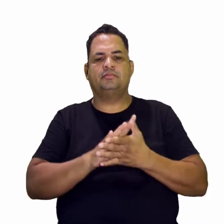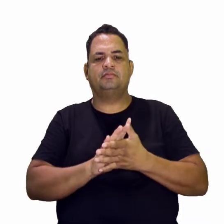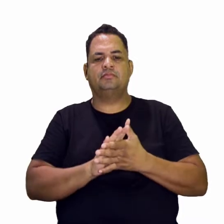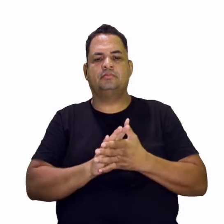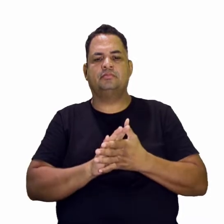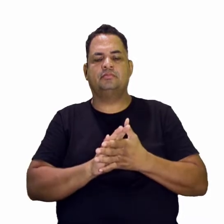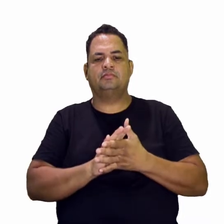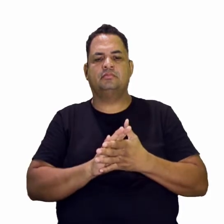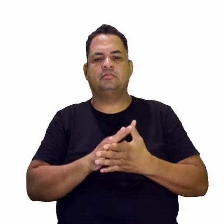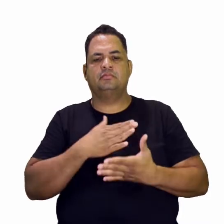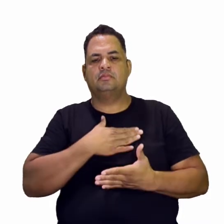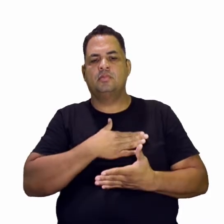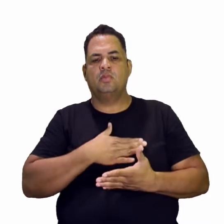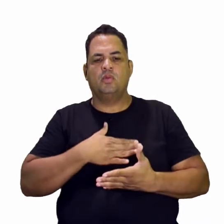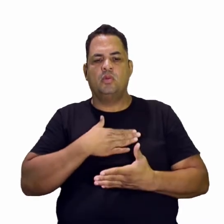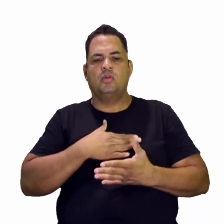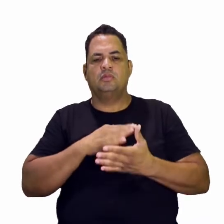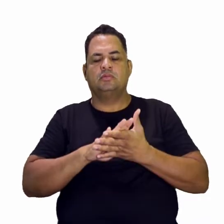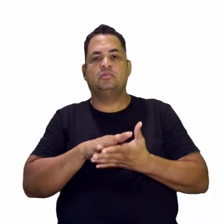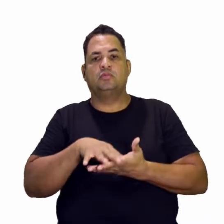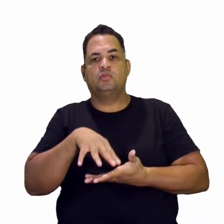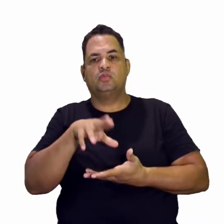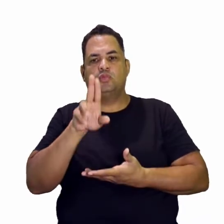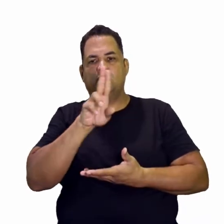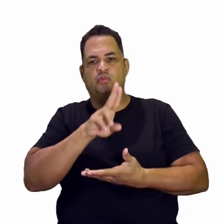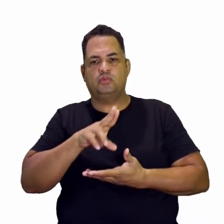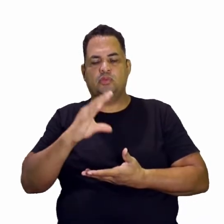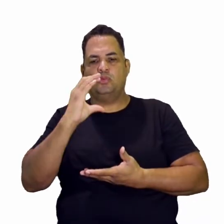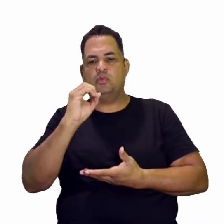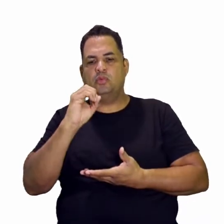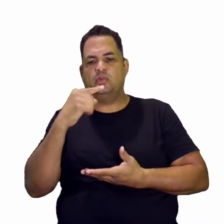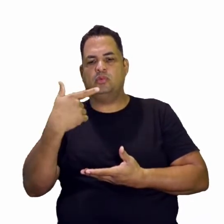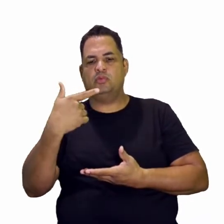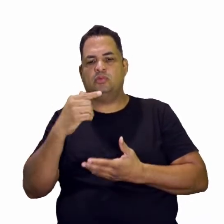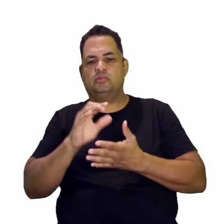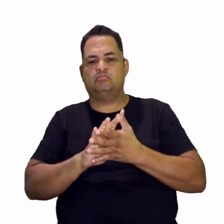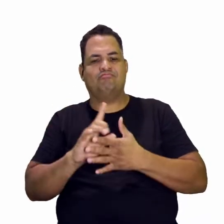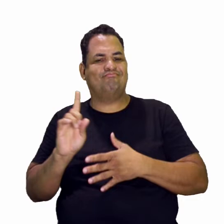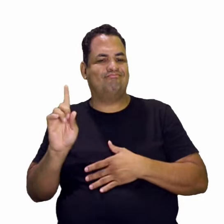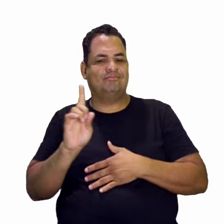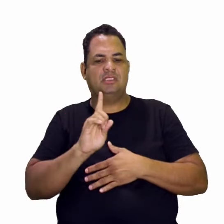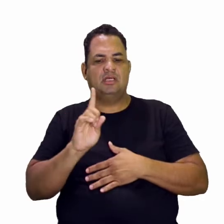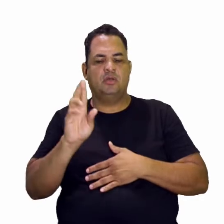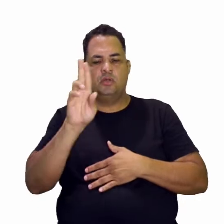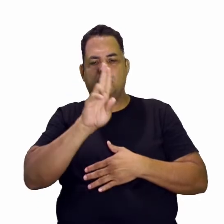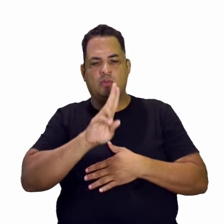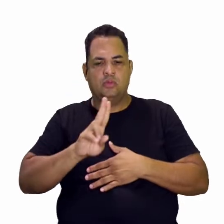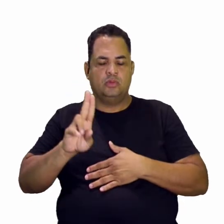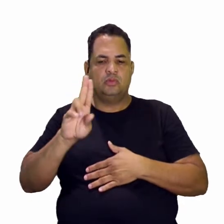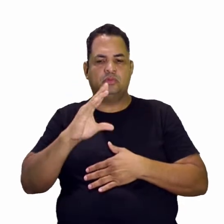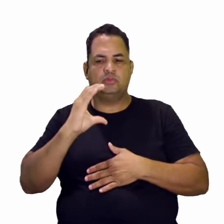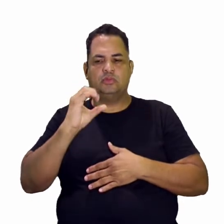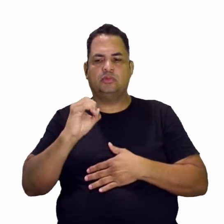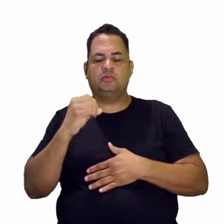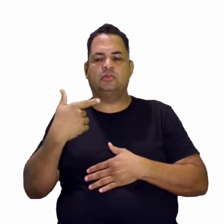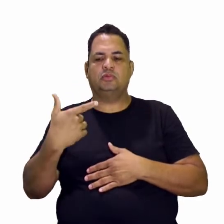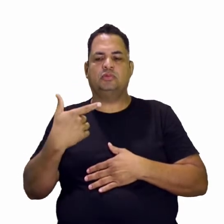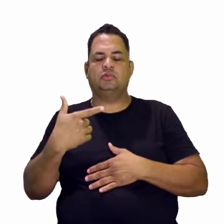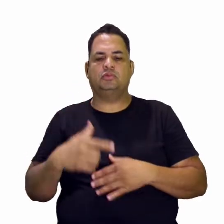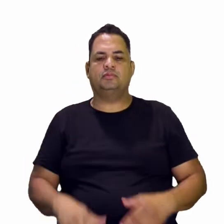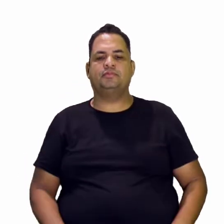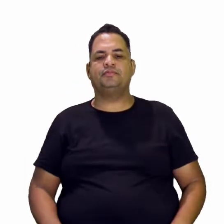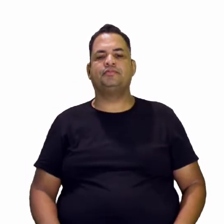tanto as que gostam de oxigênio, quanto as que não gostam do oxigênio, ou